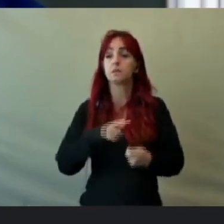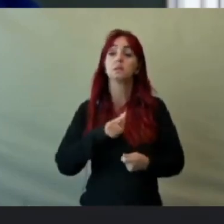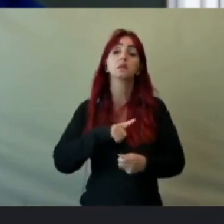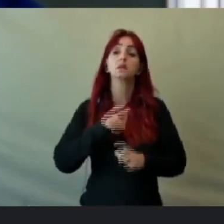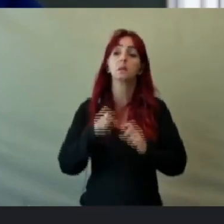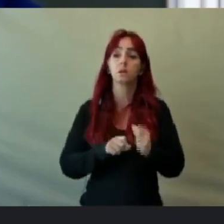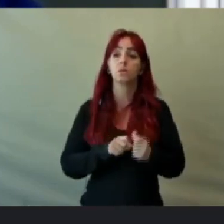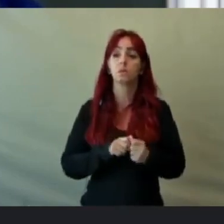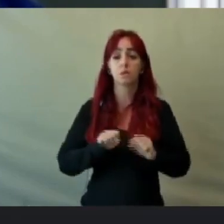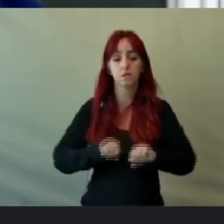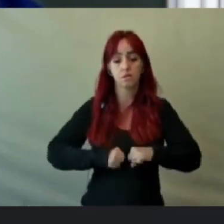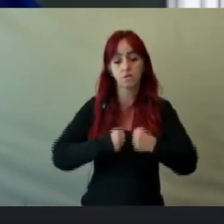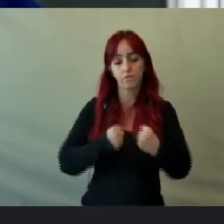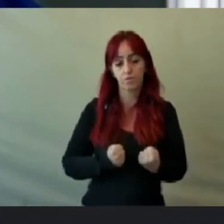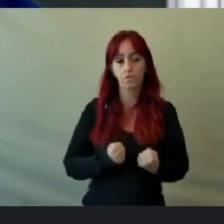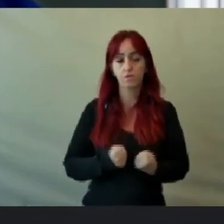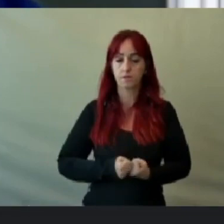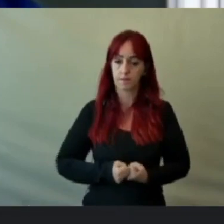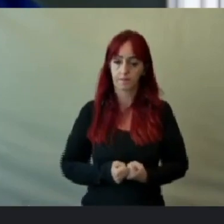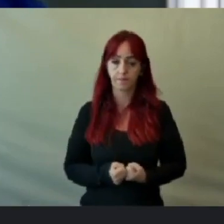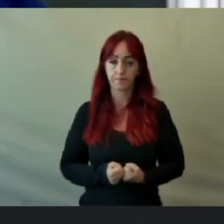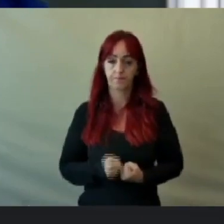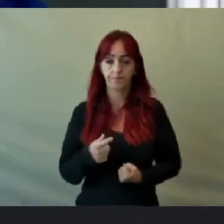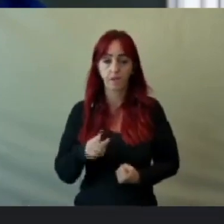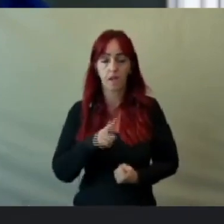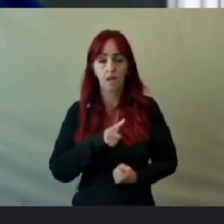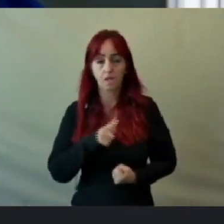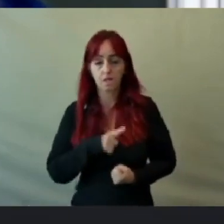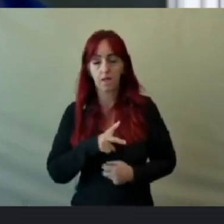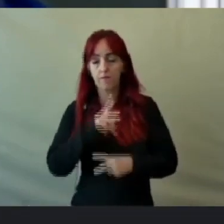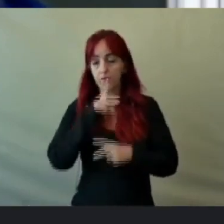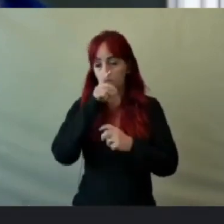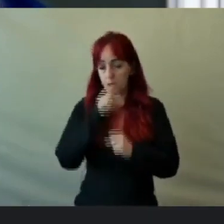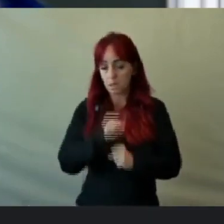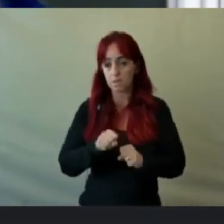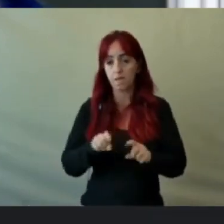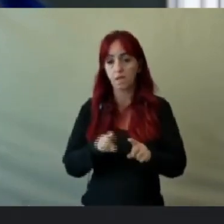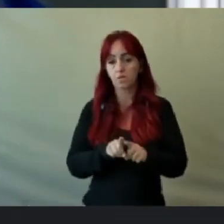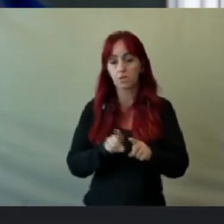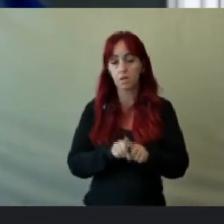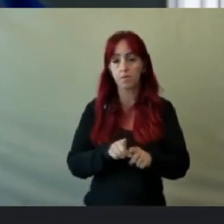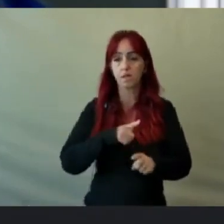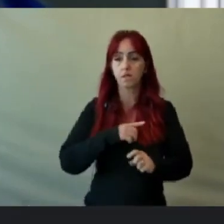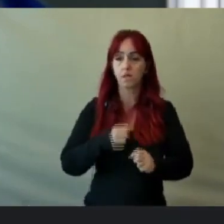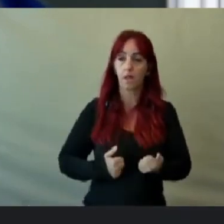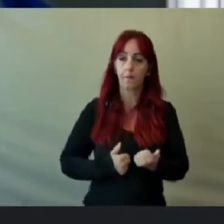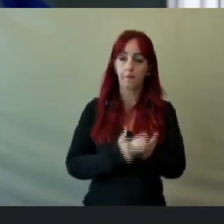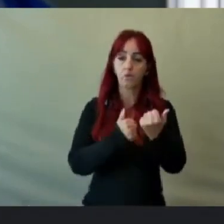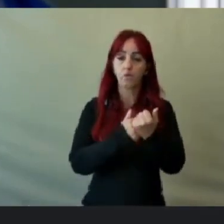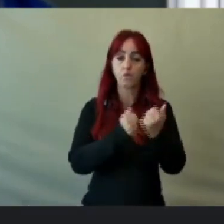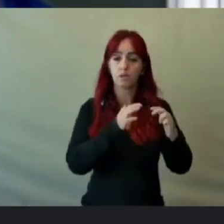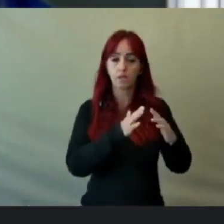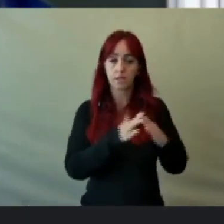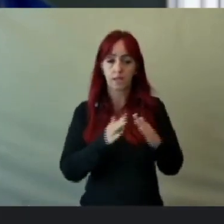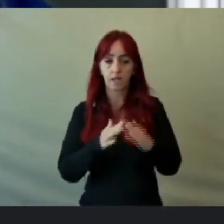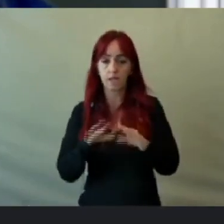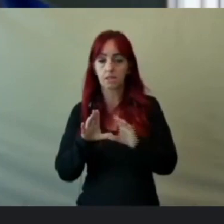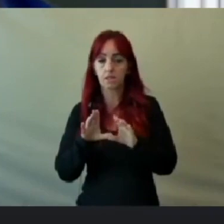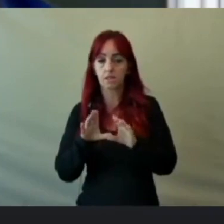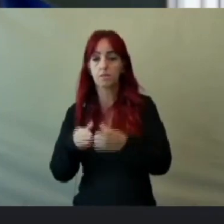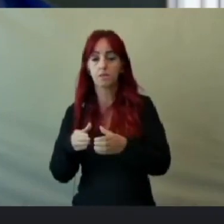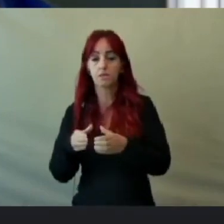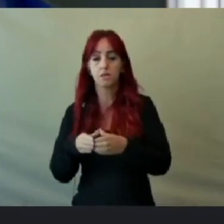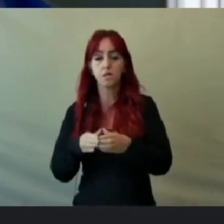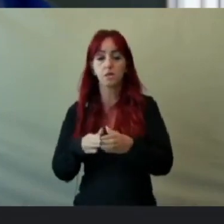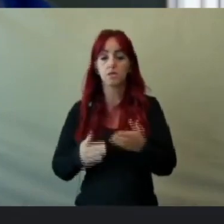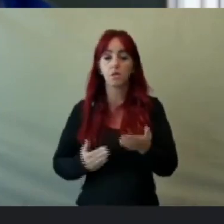ter fortalecimento né da casa o apoio dessa comissão na aprovação desse PL eu acho que é